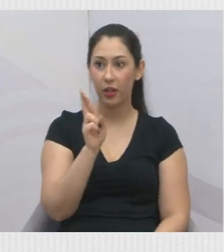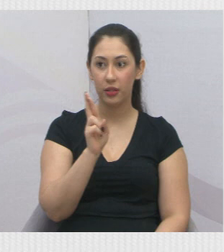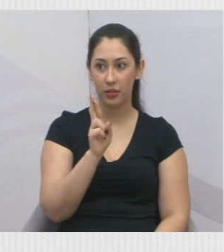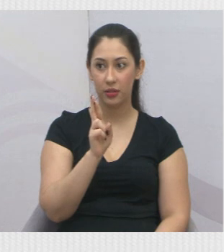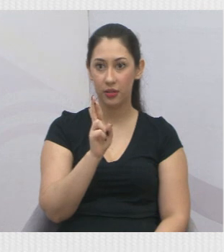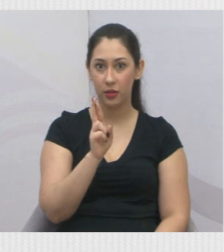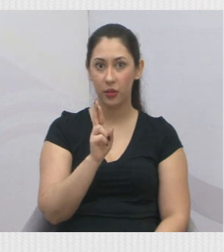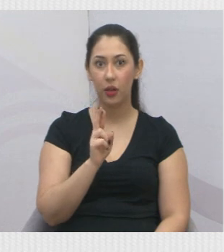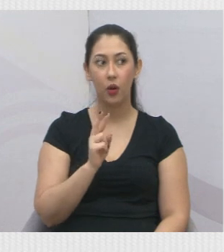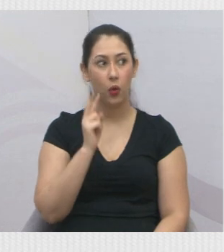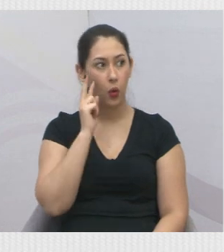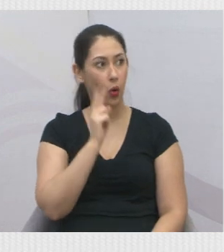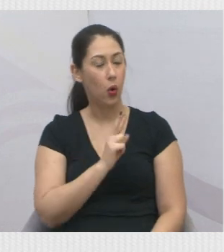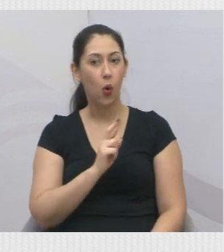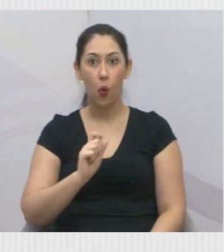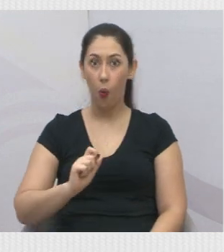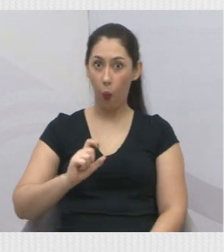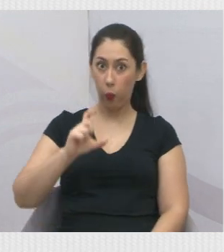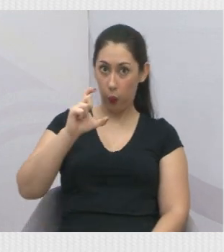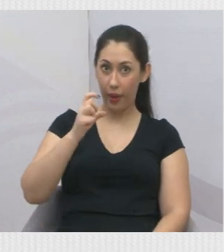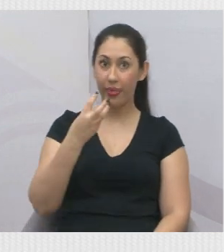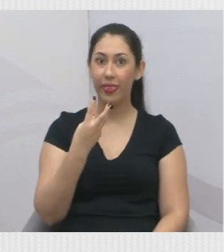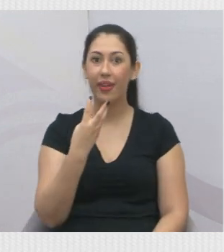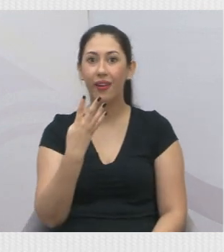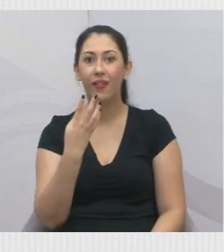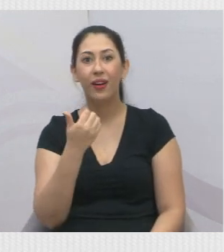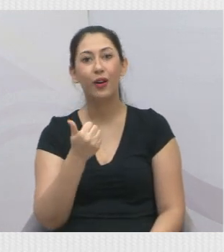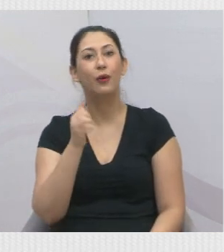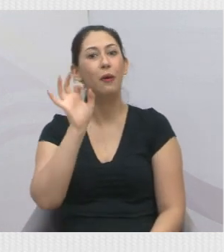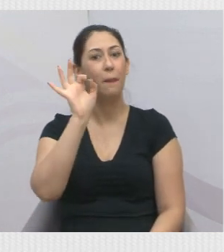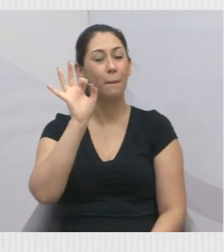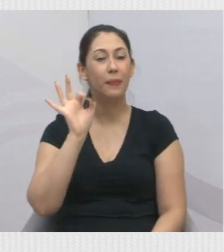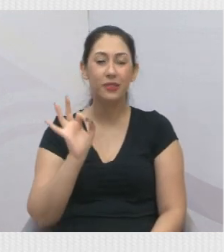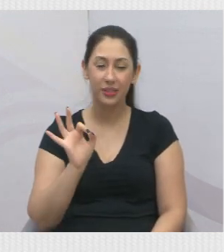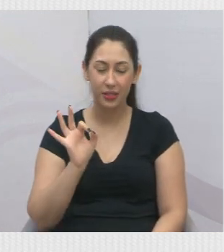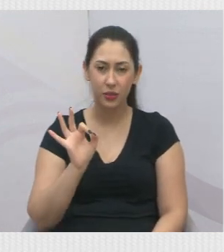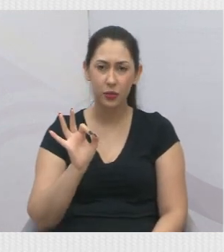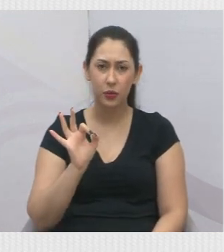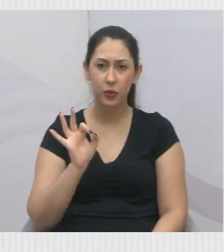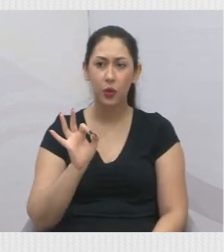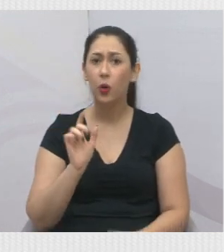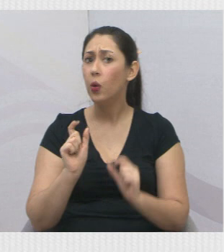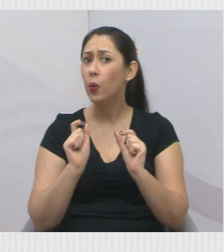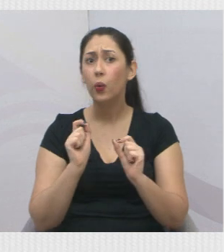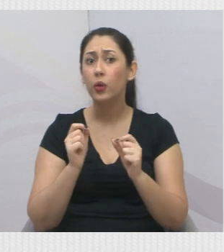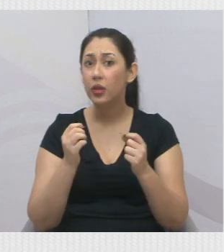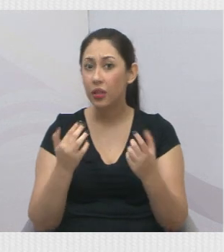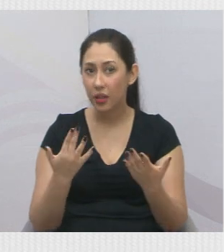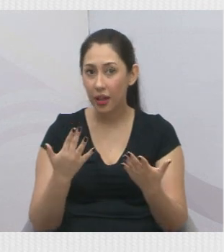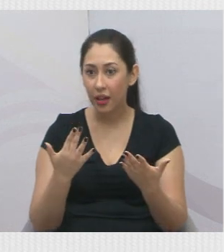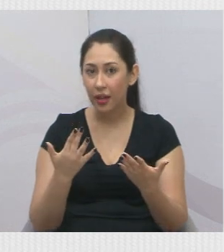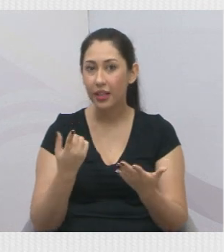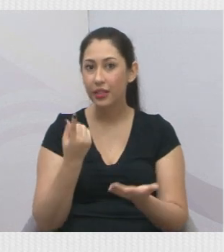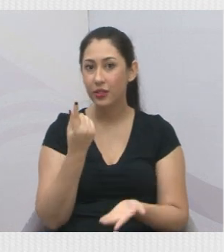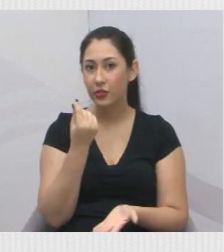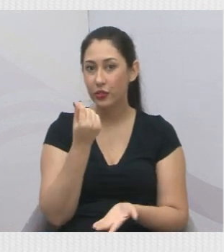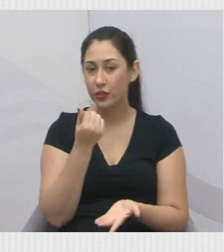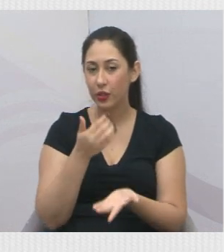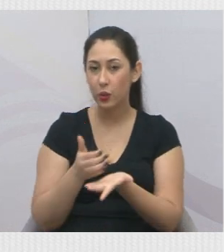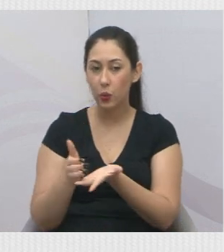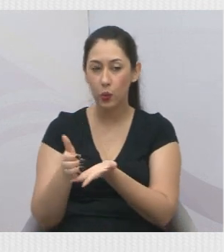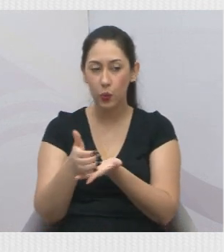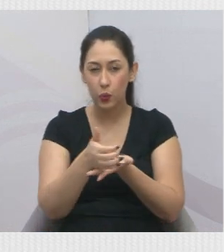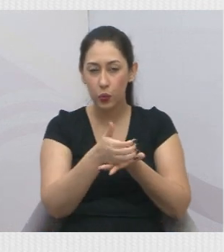R$ 116.396.000. Aqui superou-se longe 341%. O que remete a esta rubrica? Rendimentos de